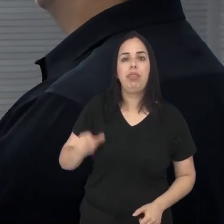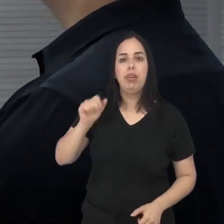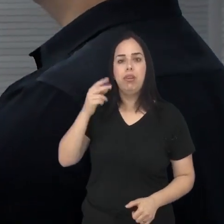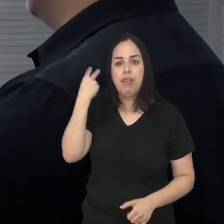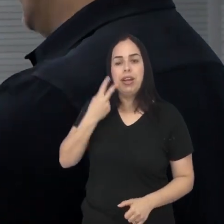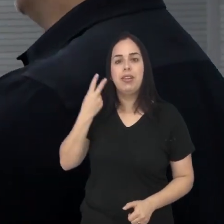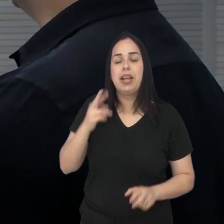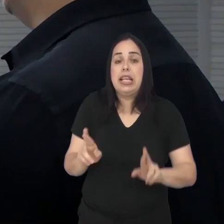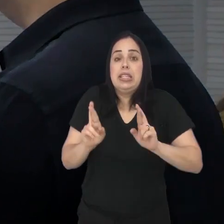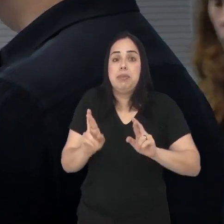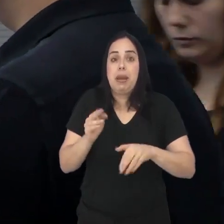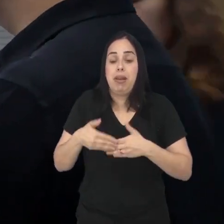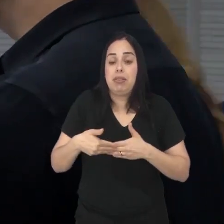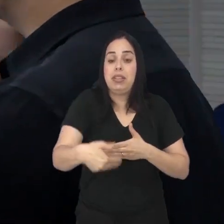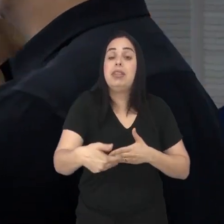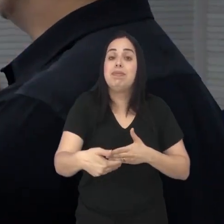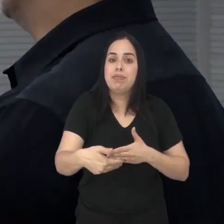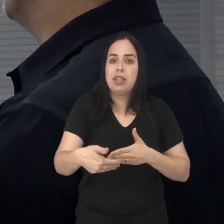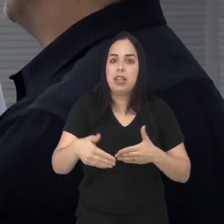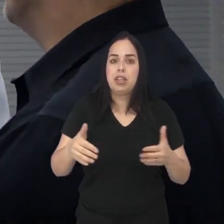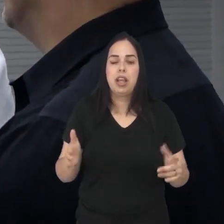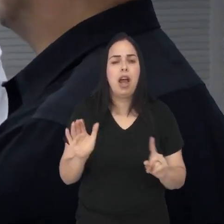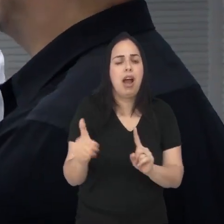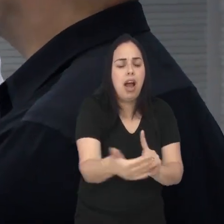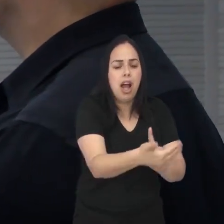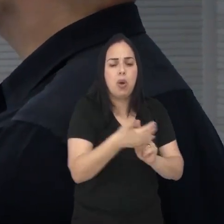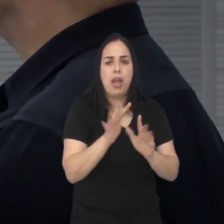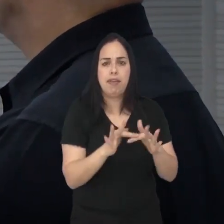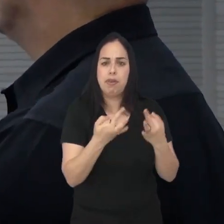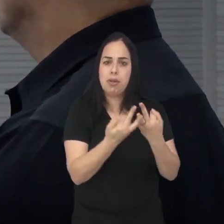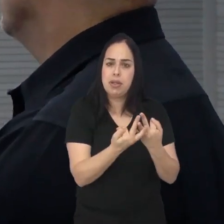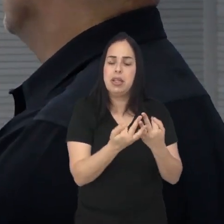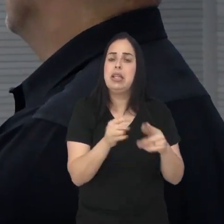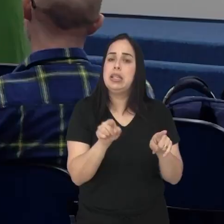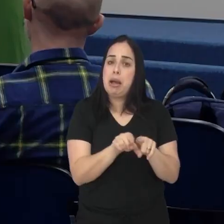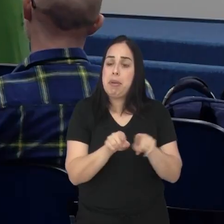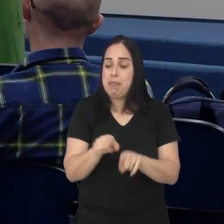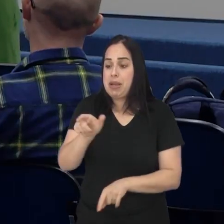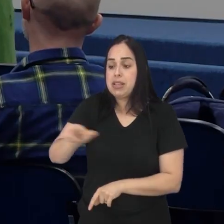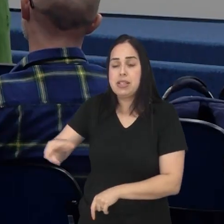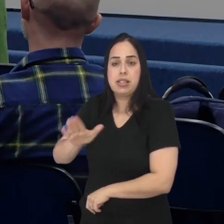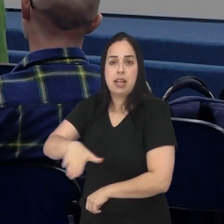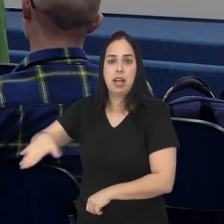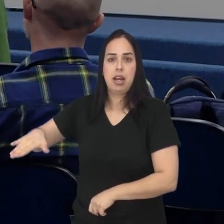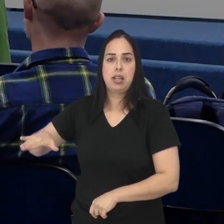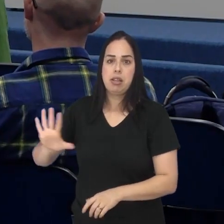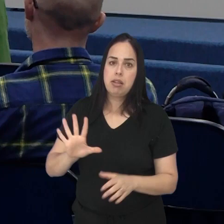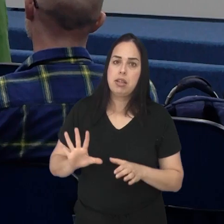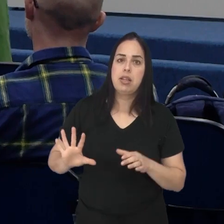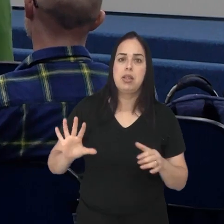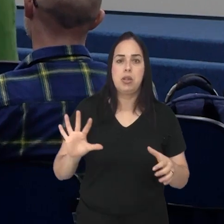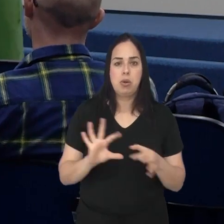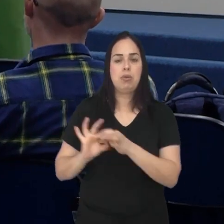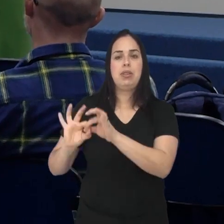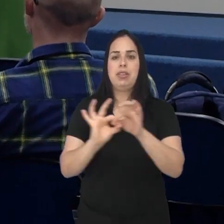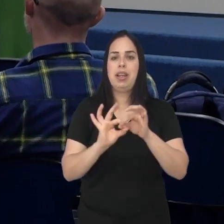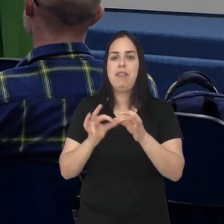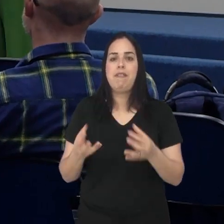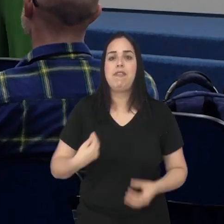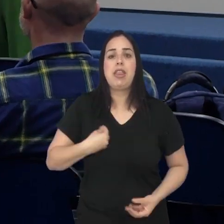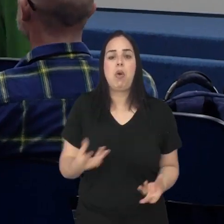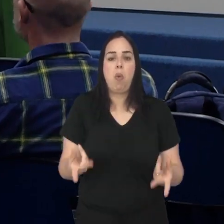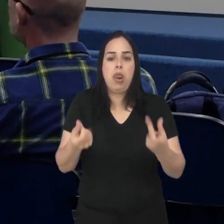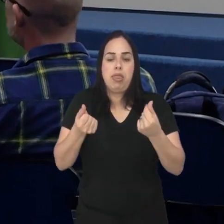Joyce, o vereador espera que as rodas de conversa potencializem o acolhimento aos familiares para que tanto as crianças quanto a rede de apoio delas